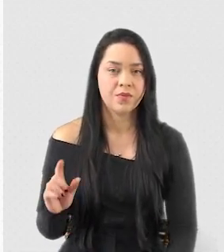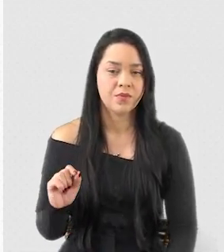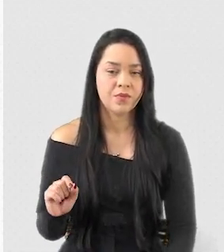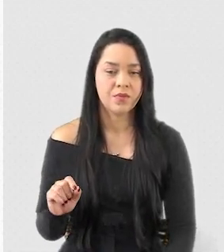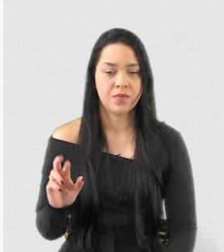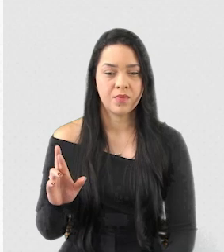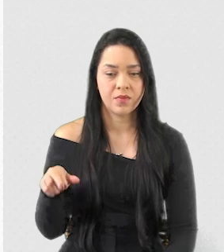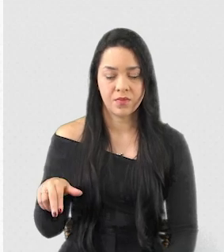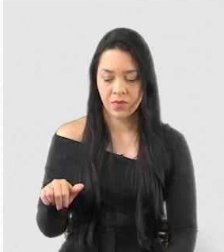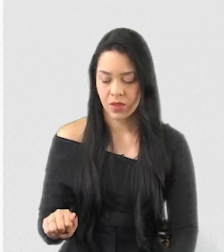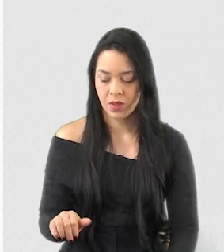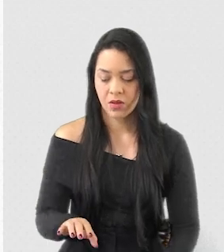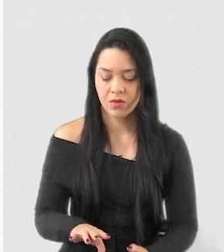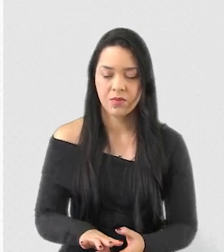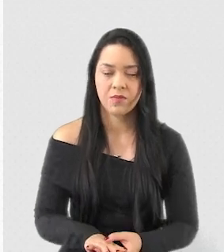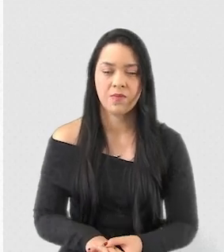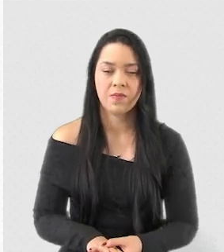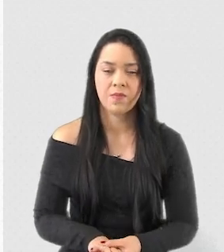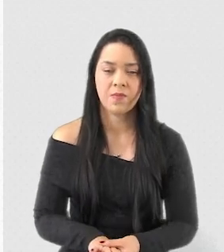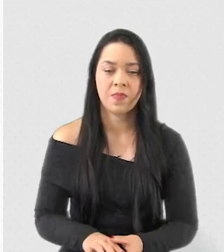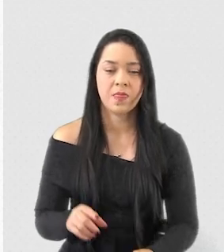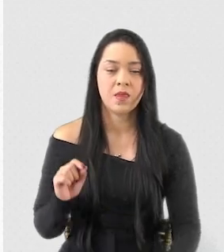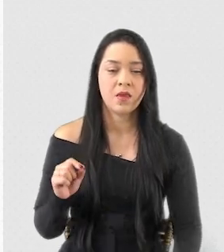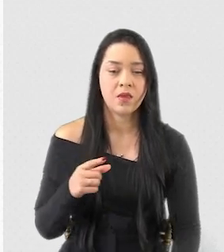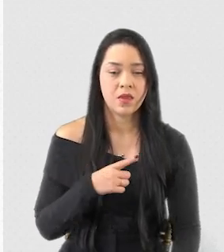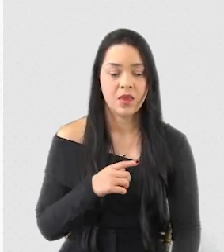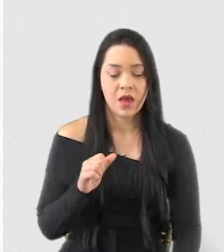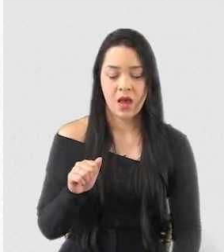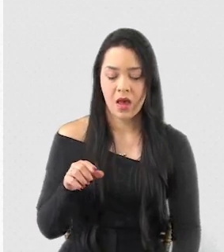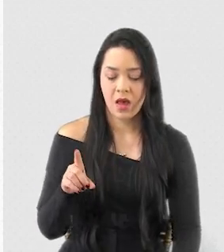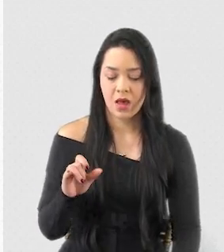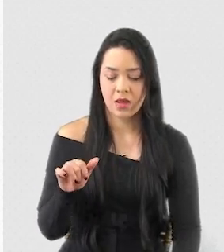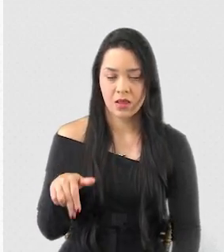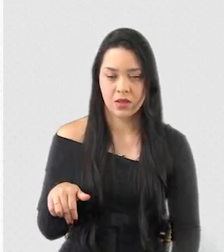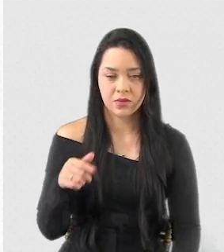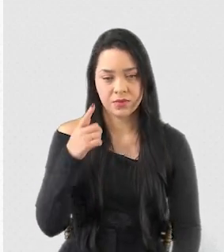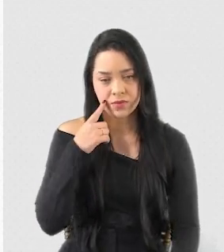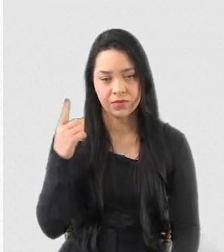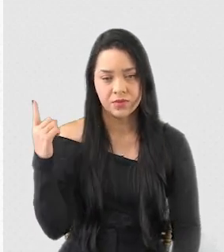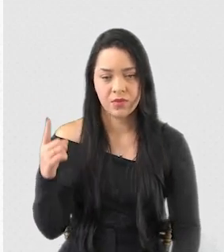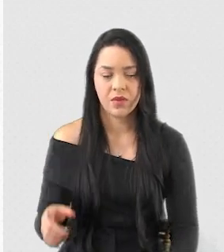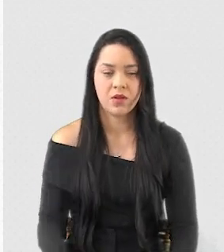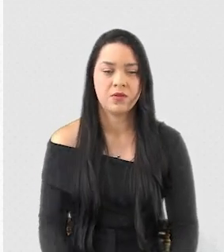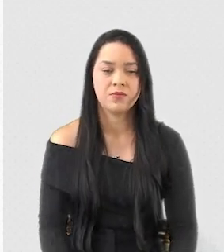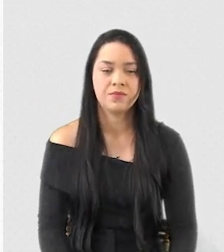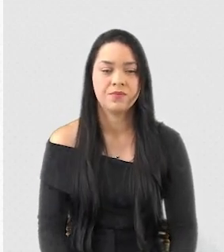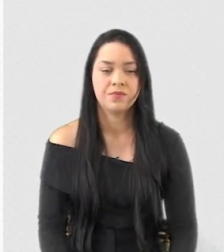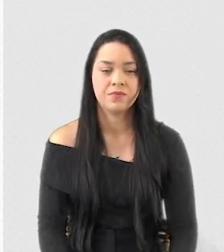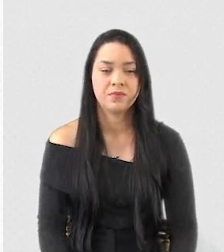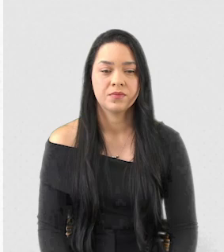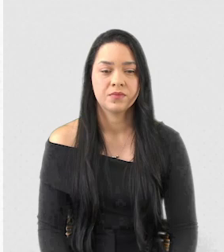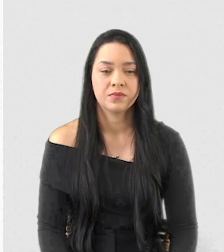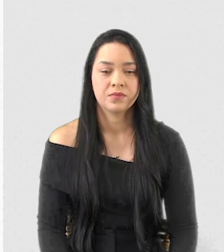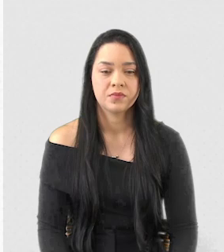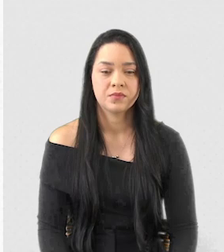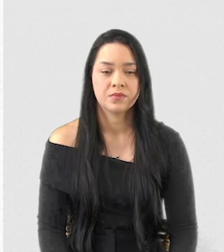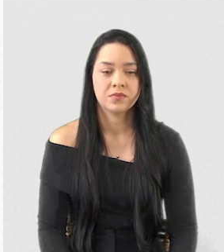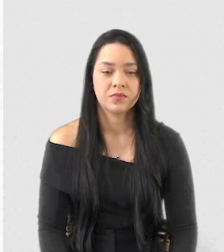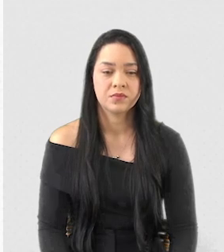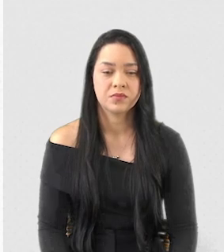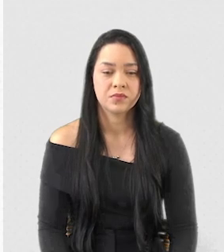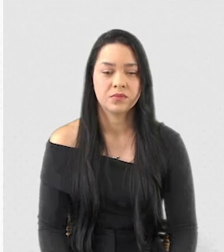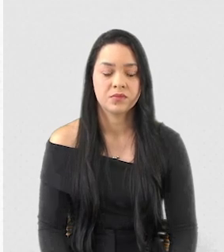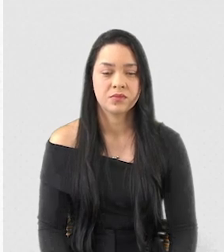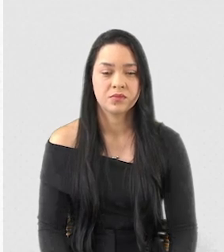nesse RNA mensageiro, eu vou ter adenina, uracila e citosina, né? AUC ou